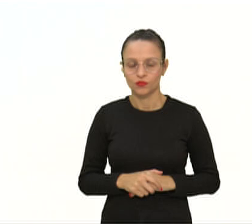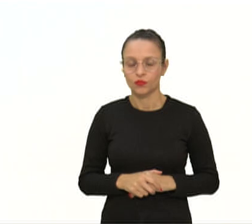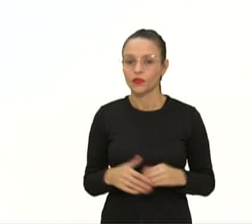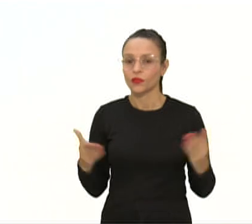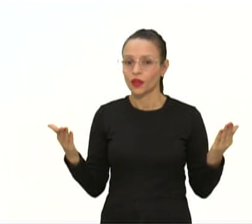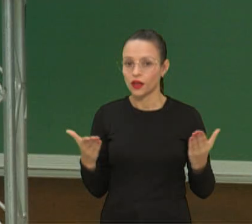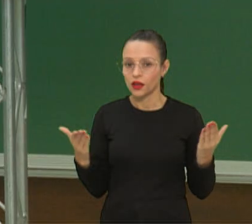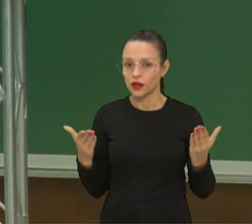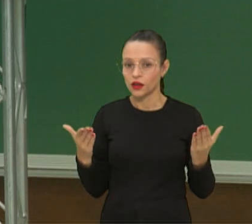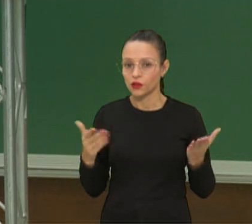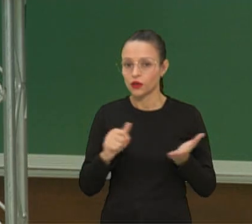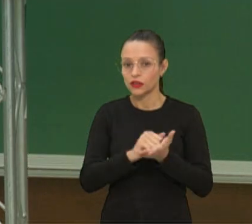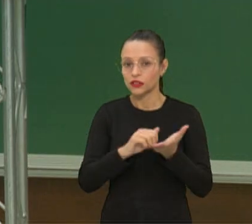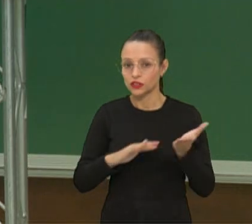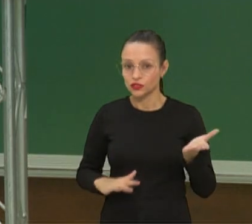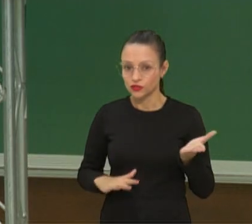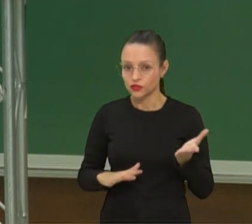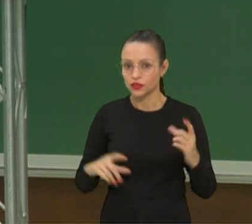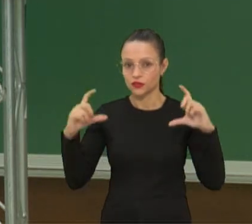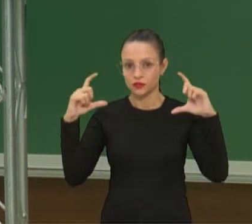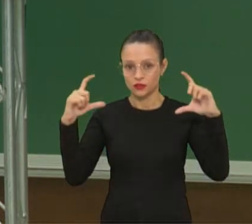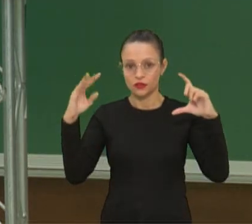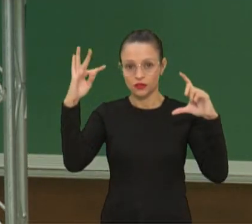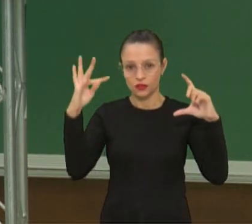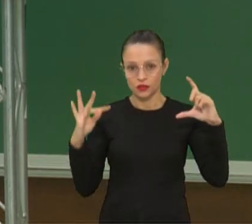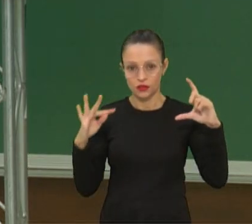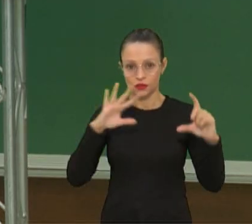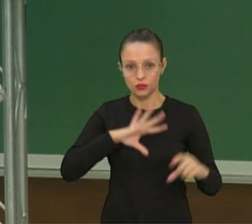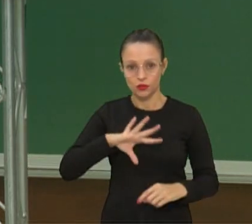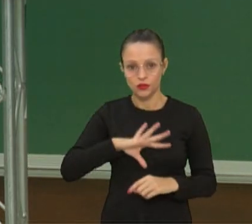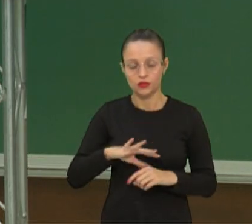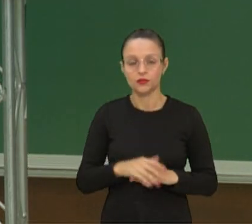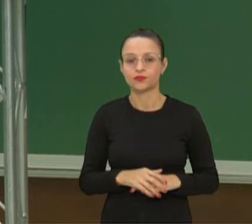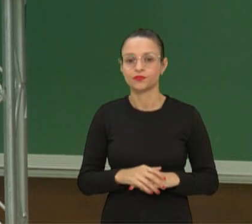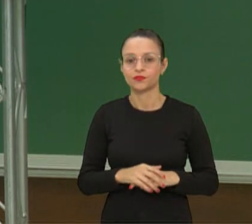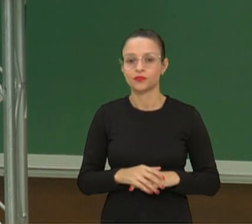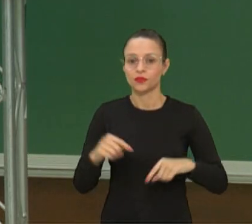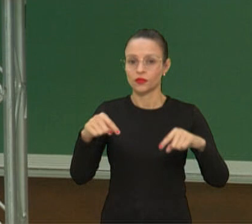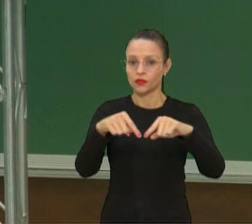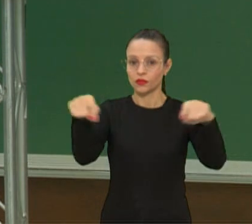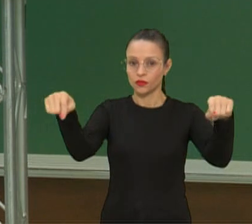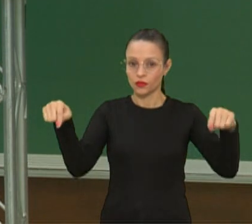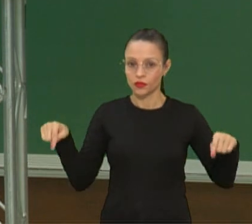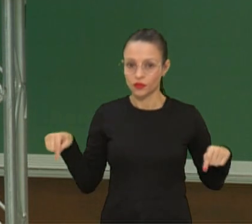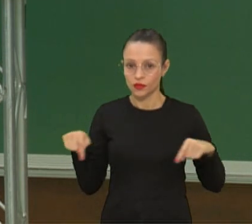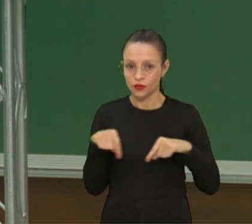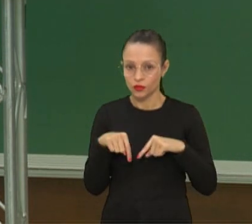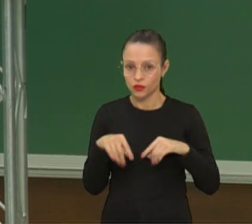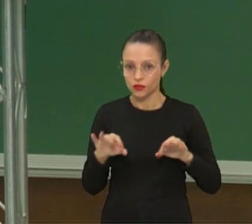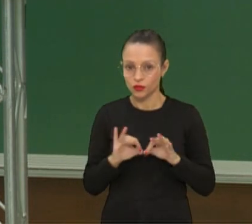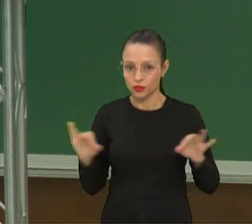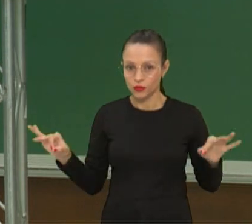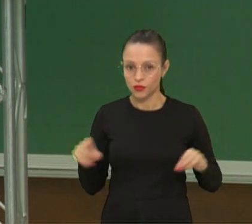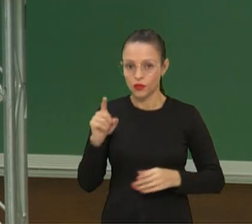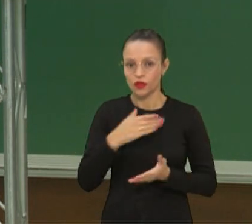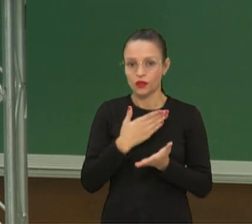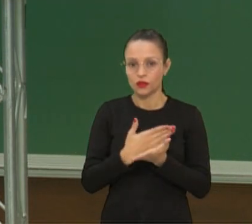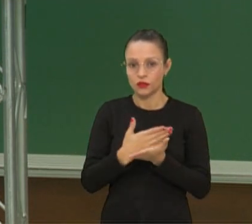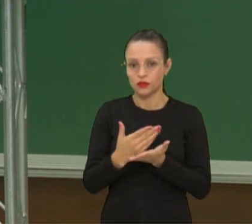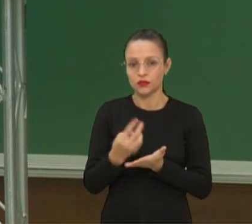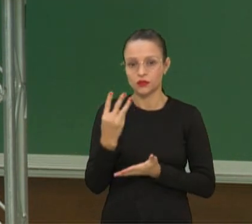Agora eu tenho uma situação, problema para você. O comprimento de um terreno retangular é a terça parte de sua largura. Se